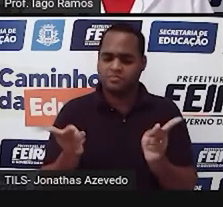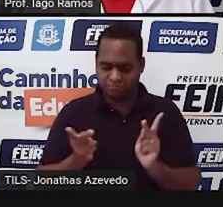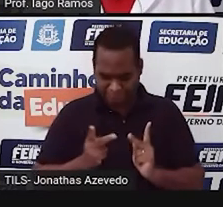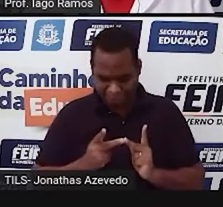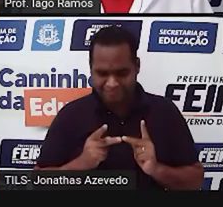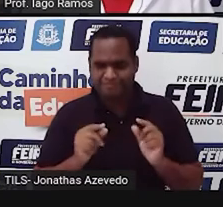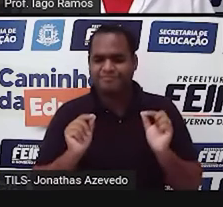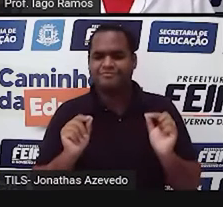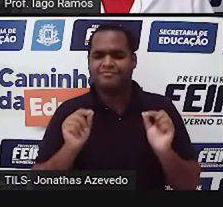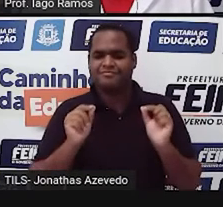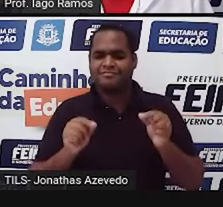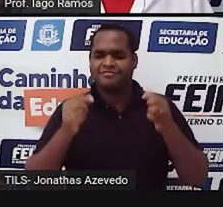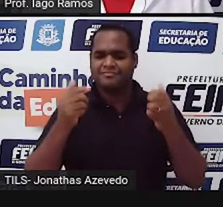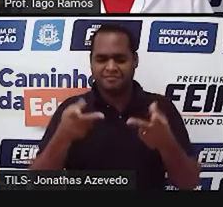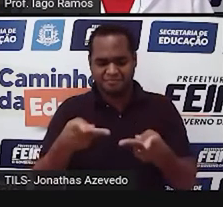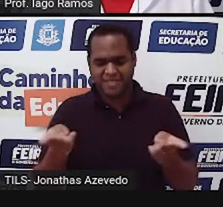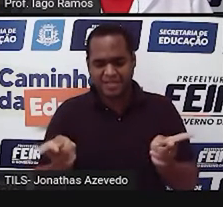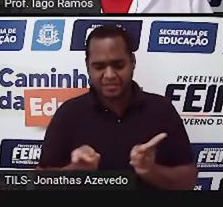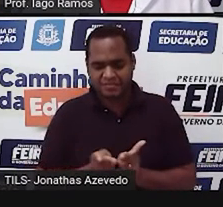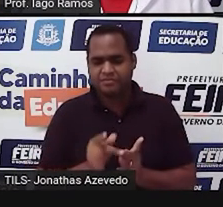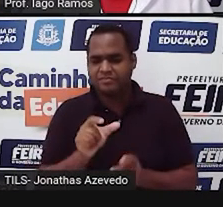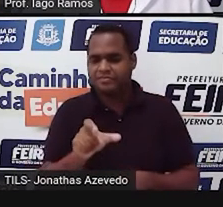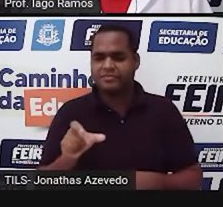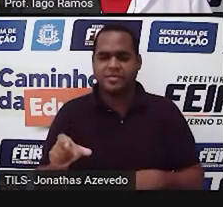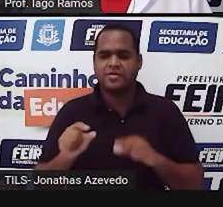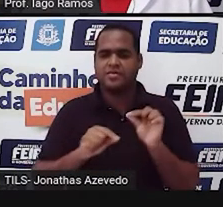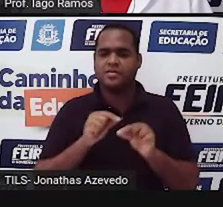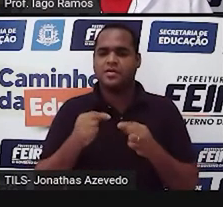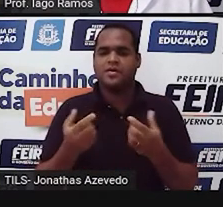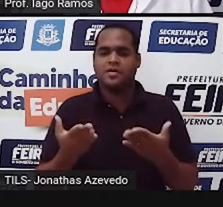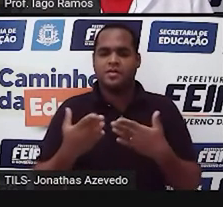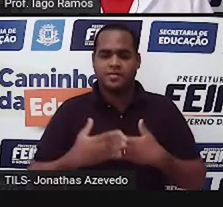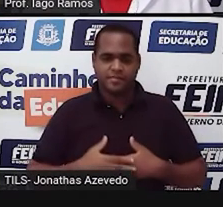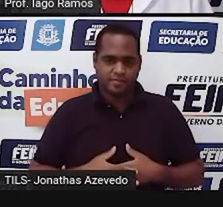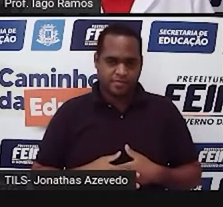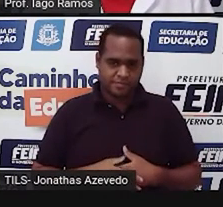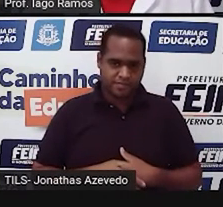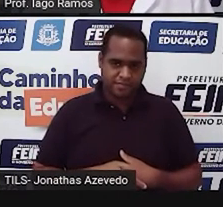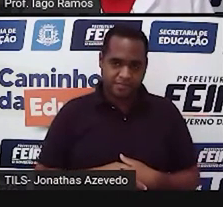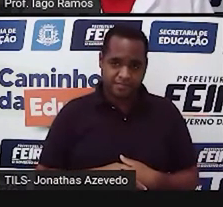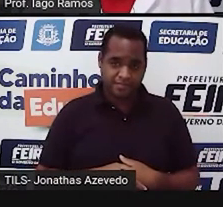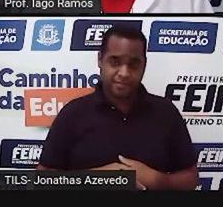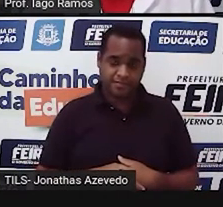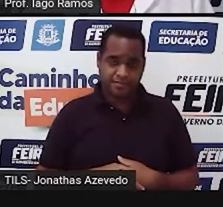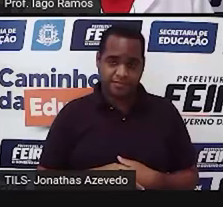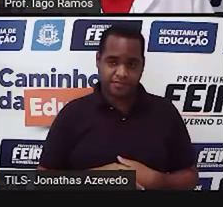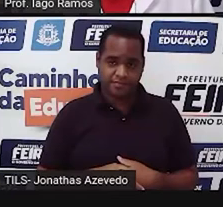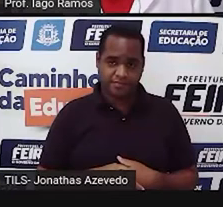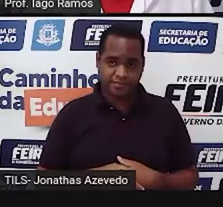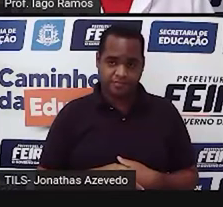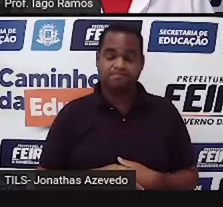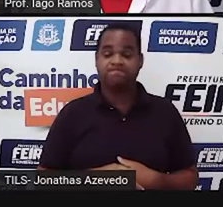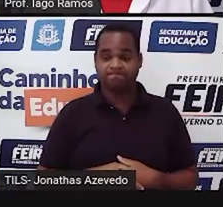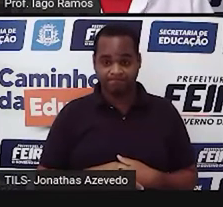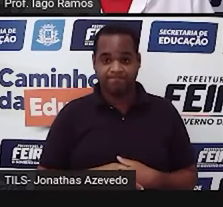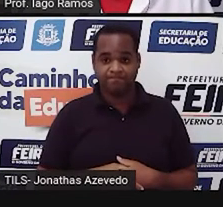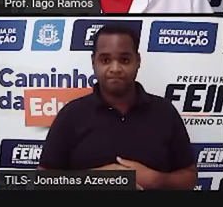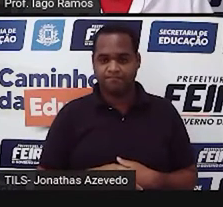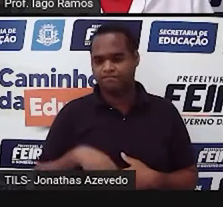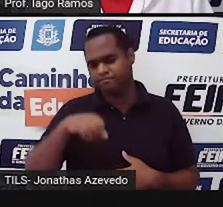com uma pizza fatiada Oi e aí Ah pois é